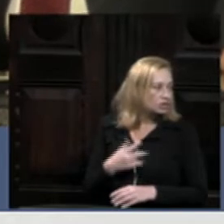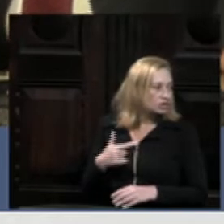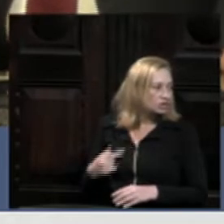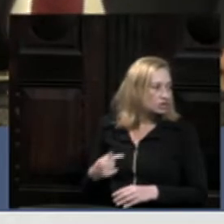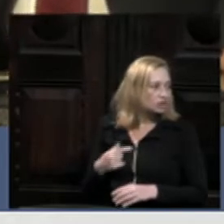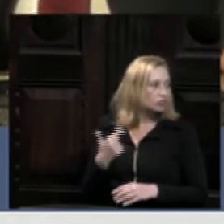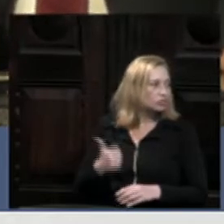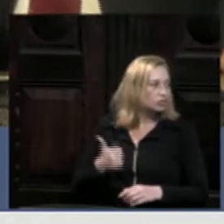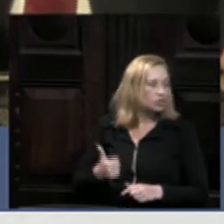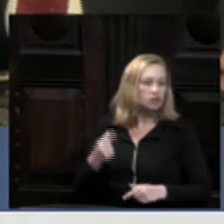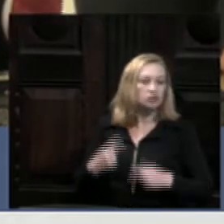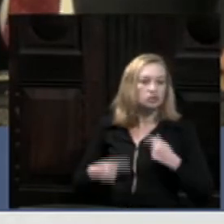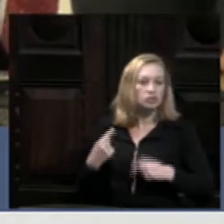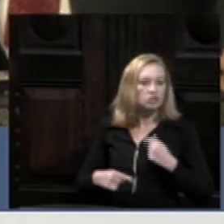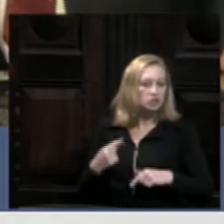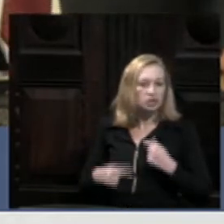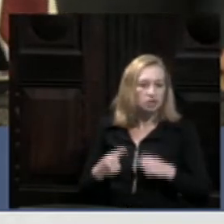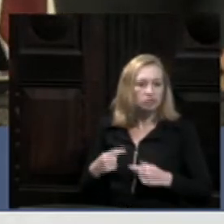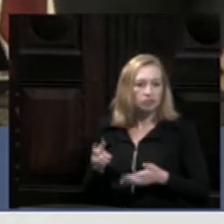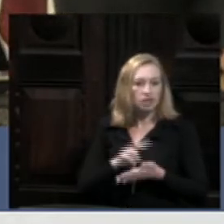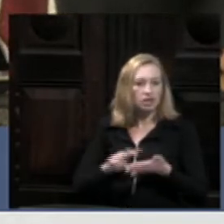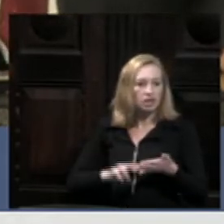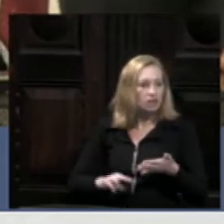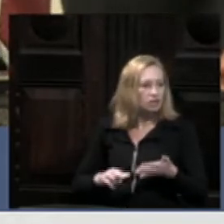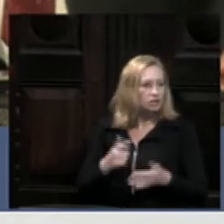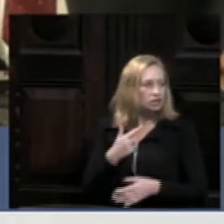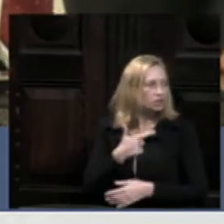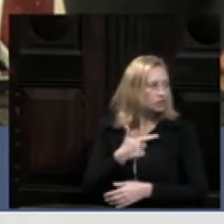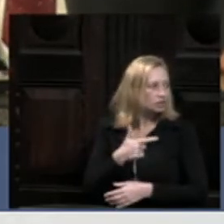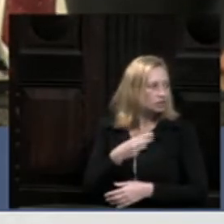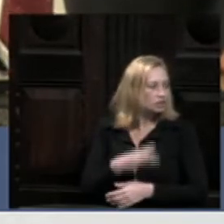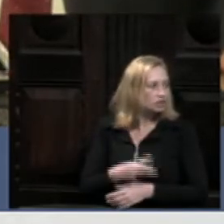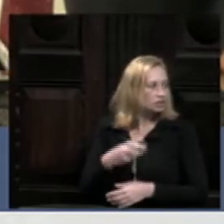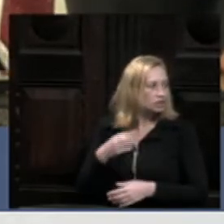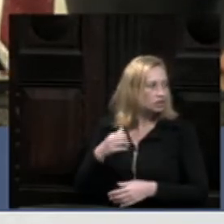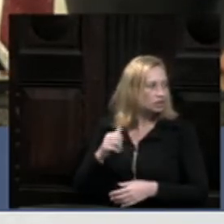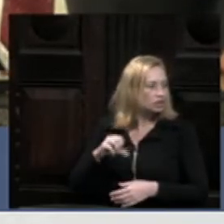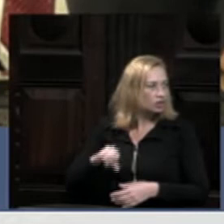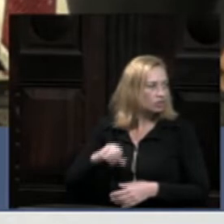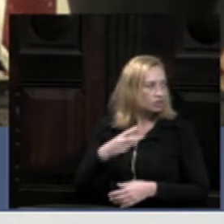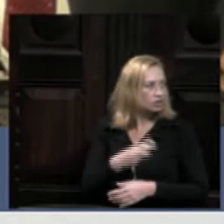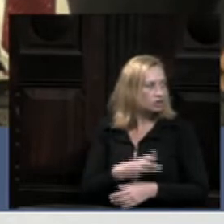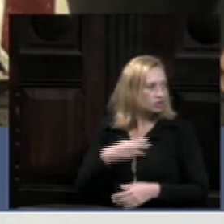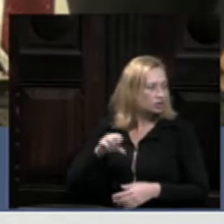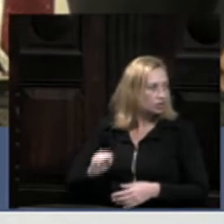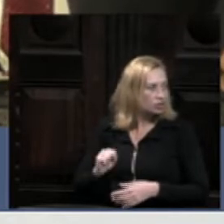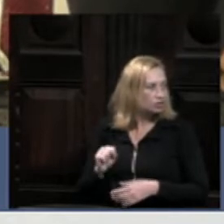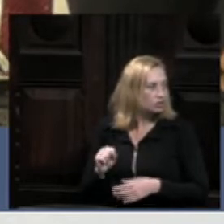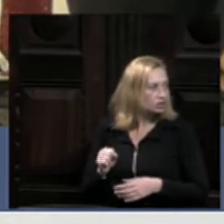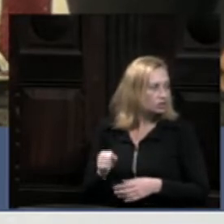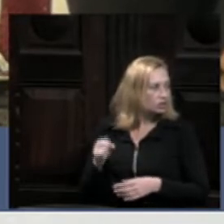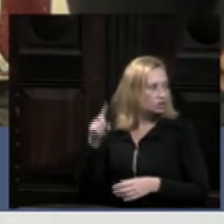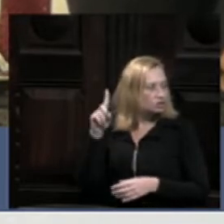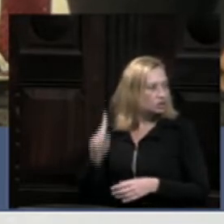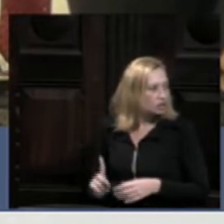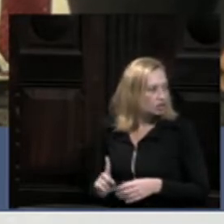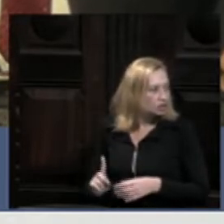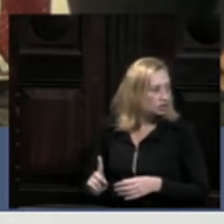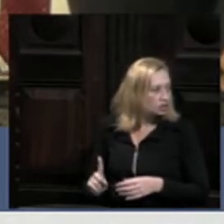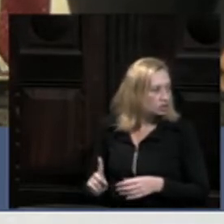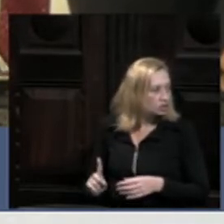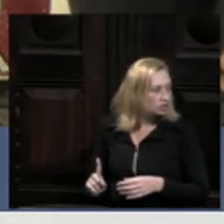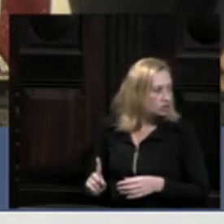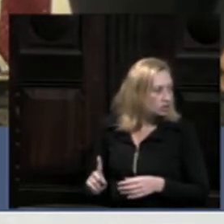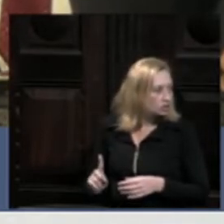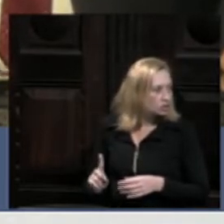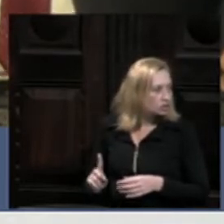primeira discussão, projeto de lei 3938 de 2018, de autoria do deputado Iranildo Campos, que dispõe sobre a obrigatoriedade de instalação nos postes, pilares e